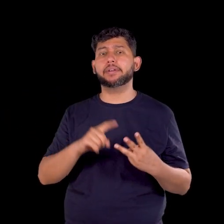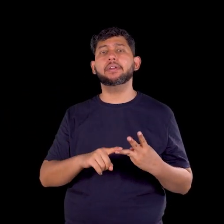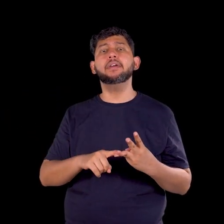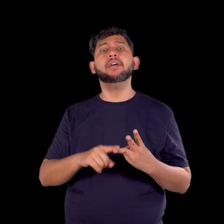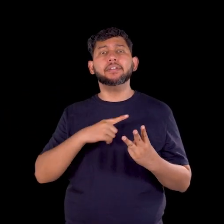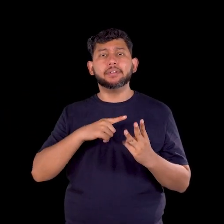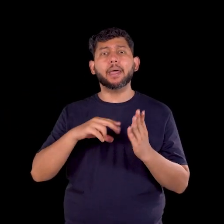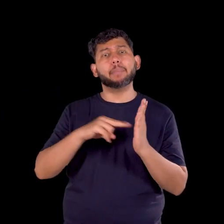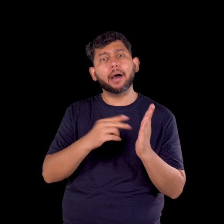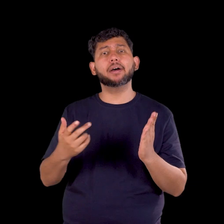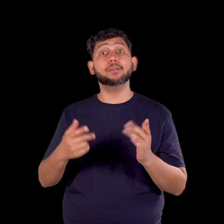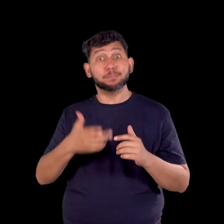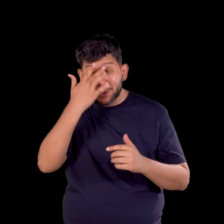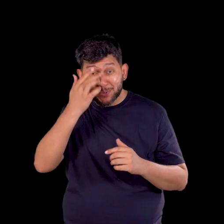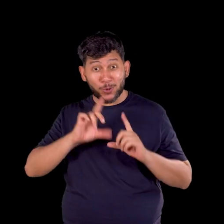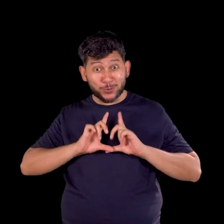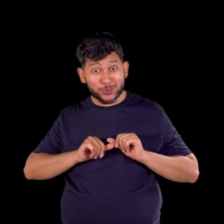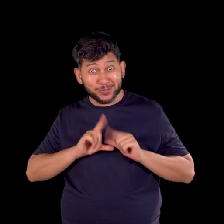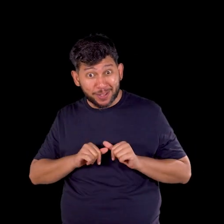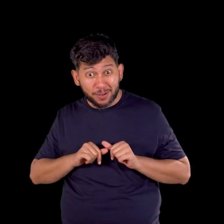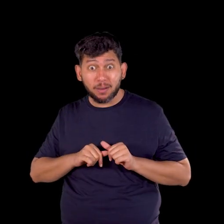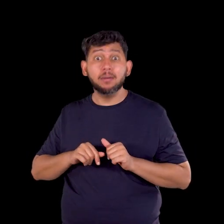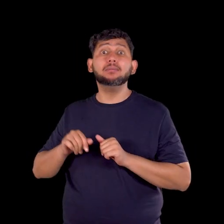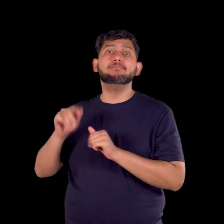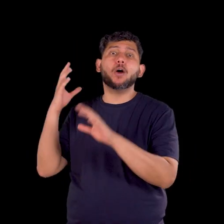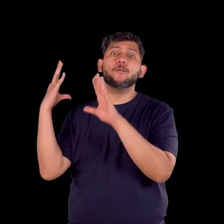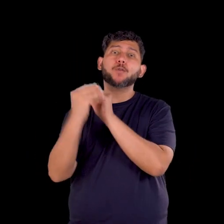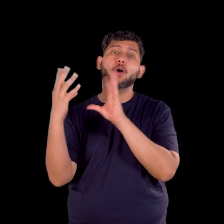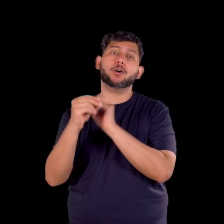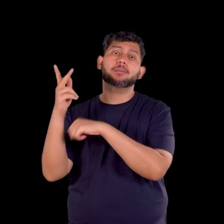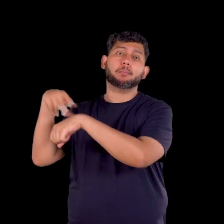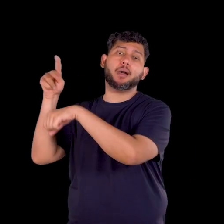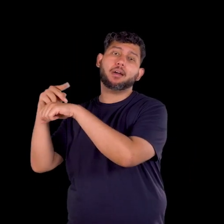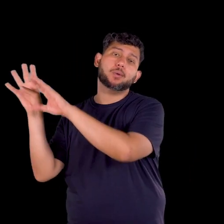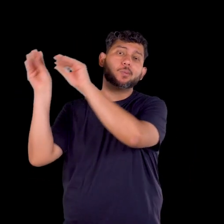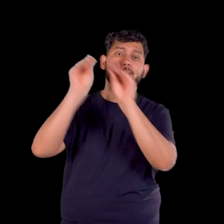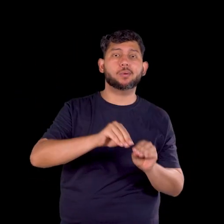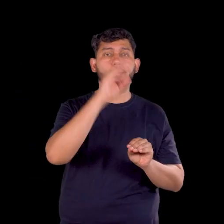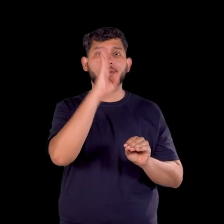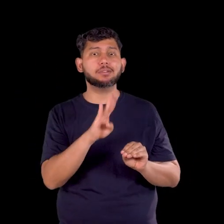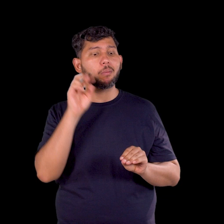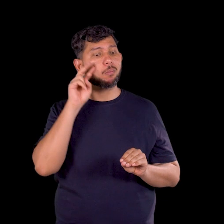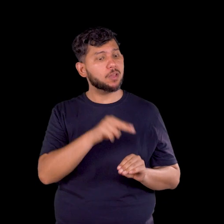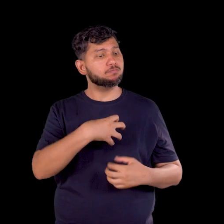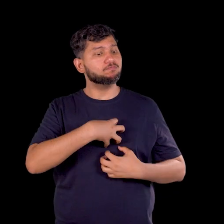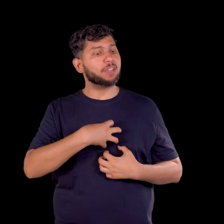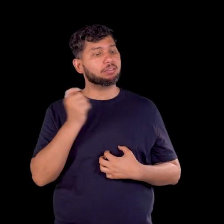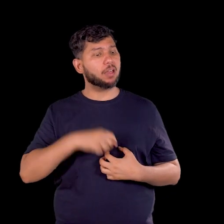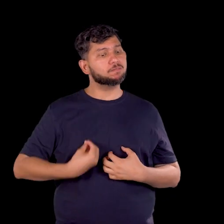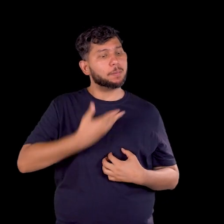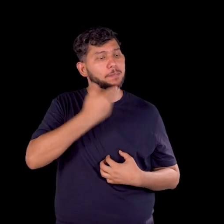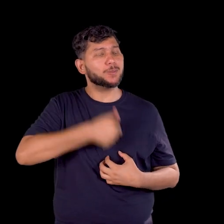e judeus de diversas origens que deixavam seus países de origem na esperança de encontrar aqui melhores